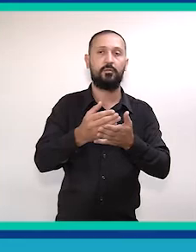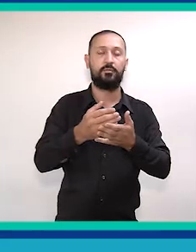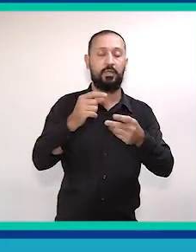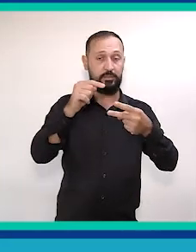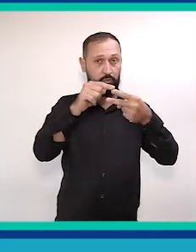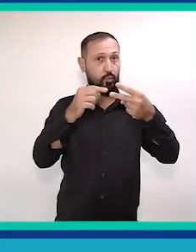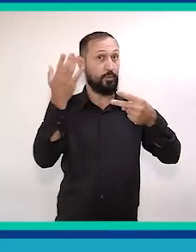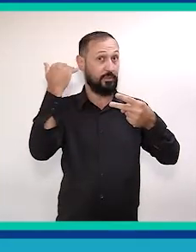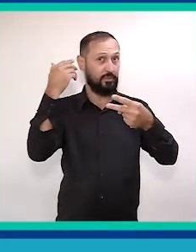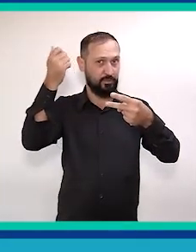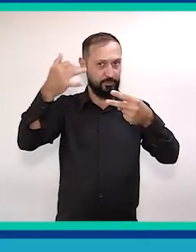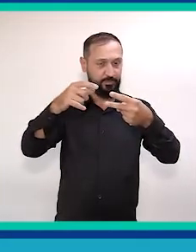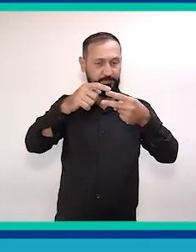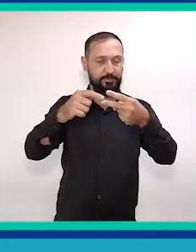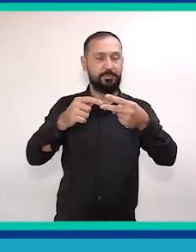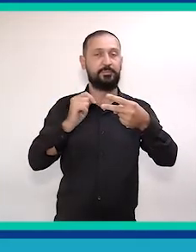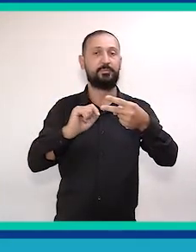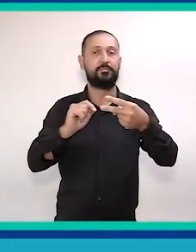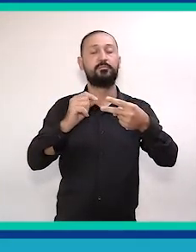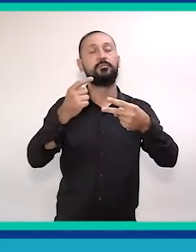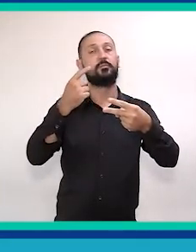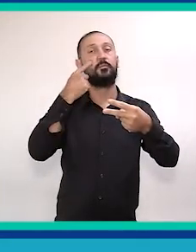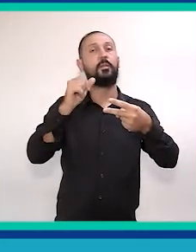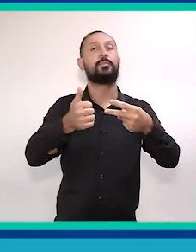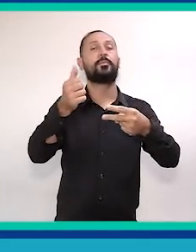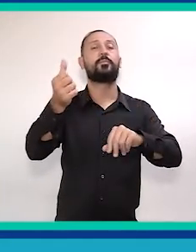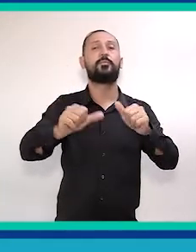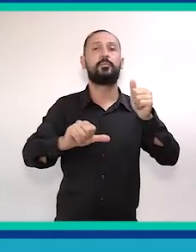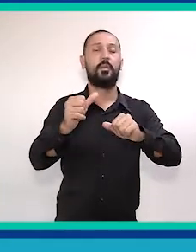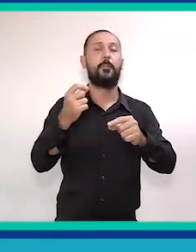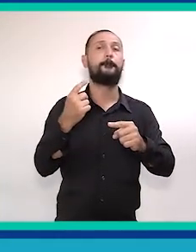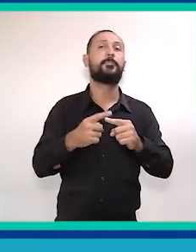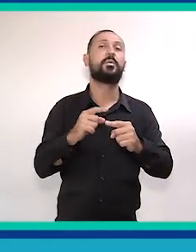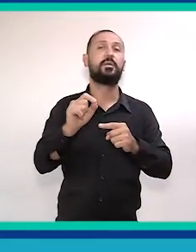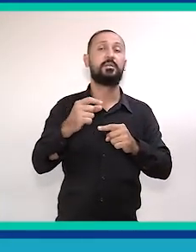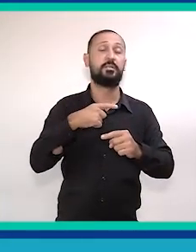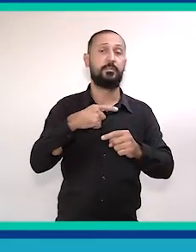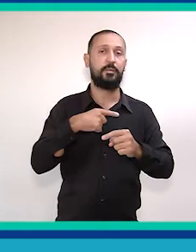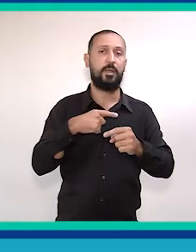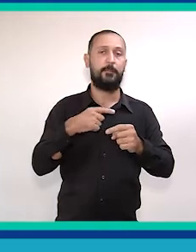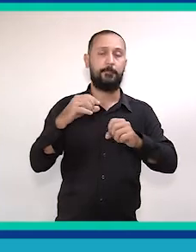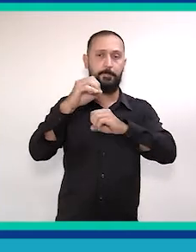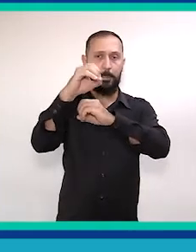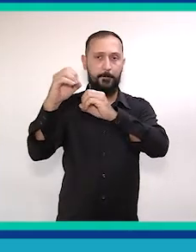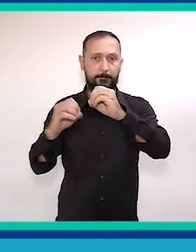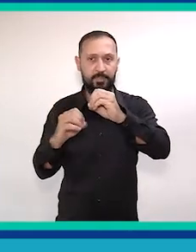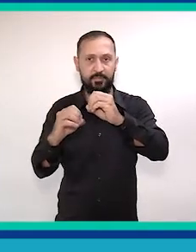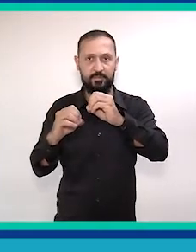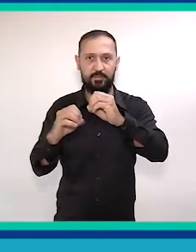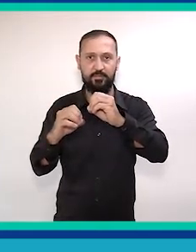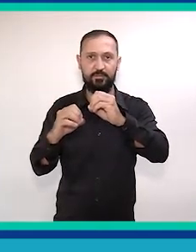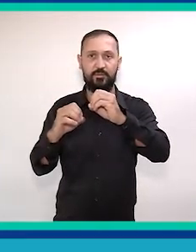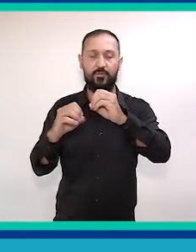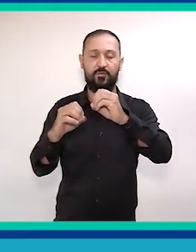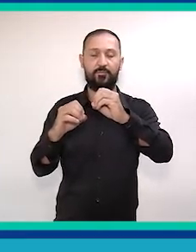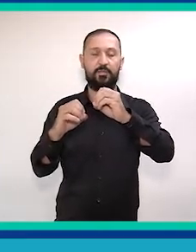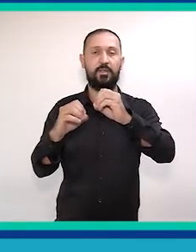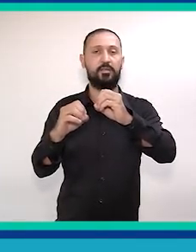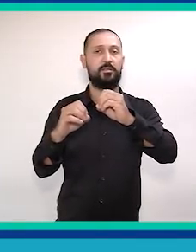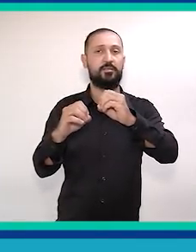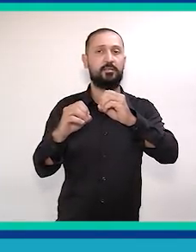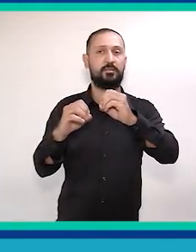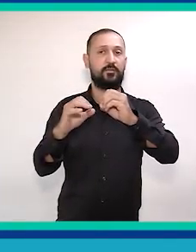a BV2 e a MRC5. Então, a gente primeiro analisa por quê? Se a minha molécula, se a minha